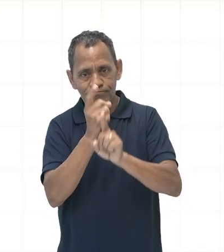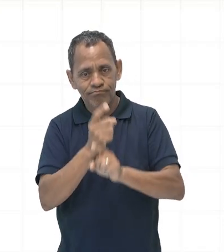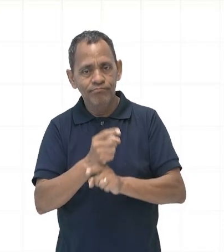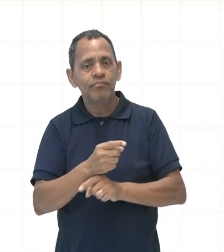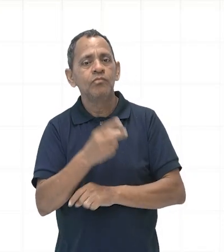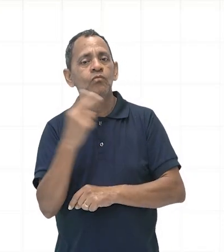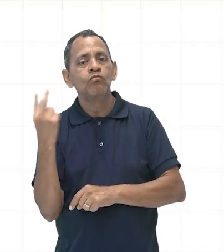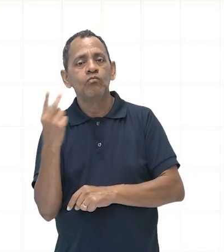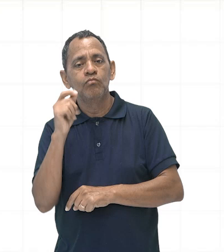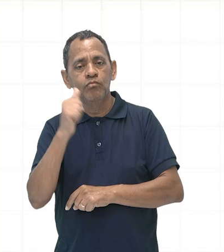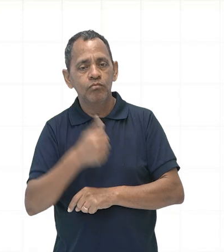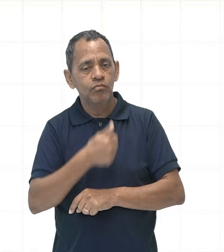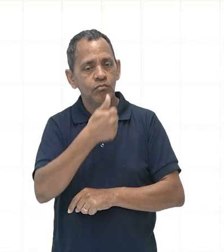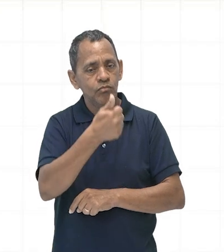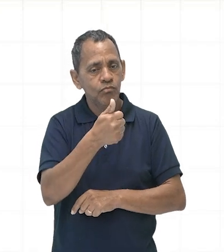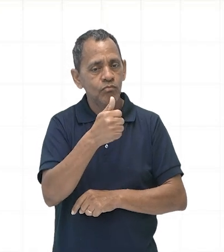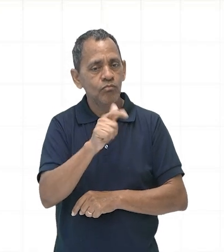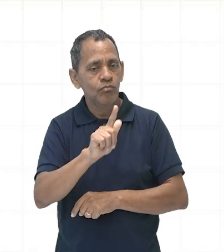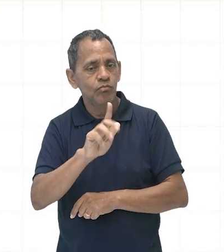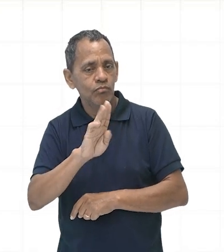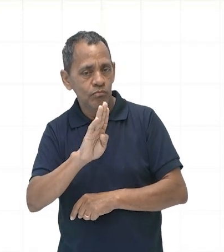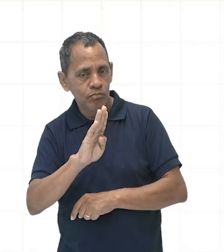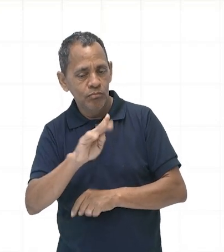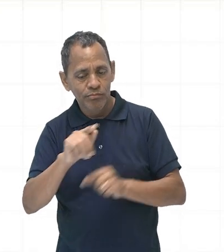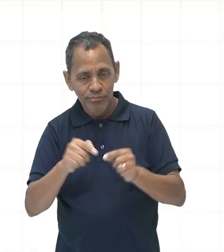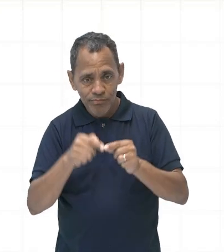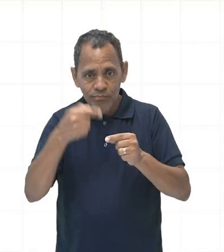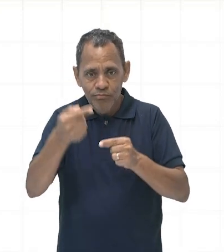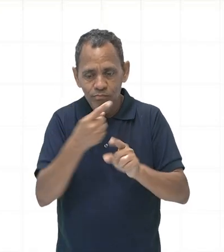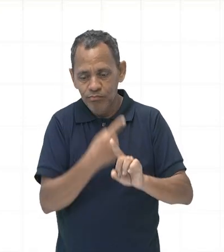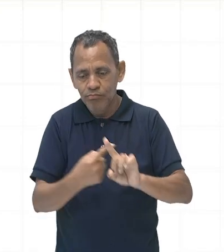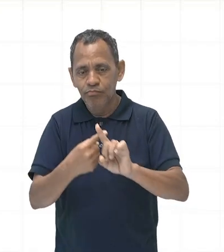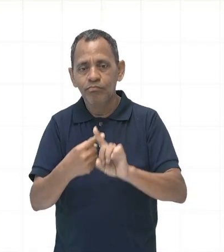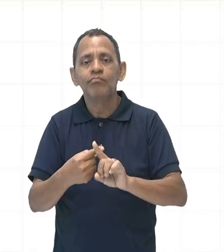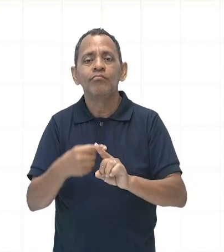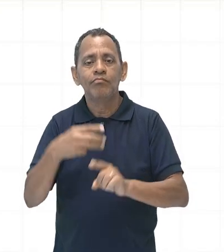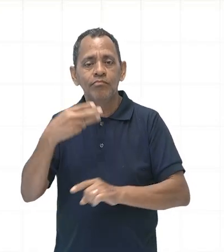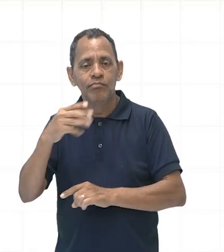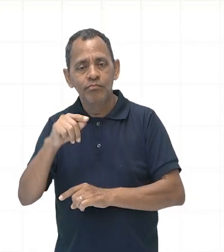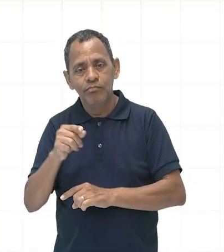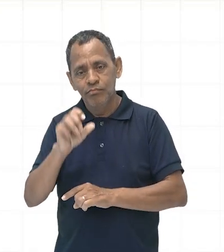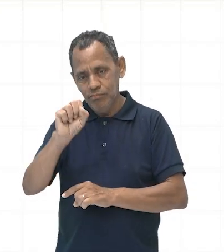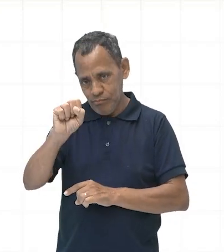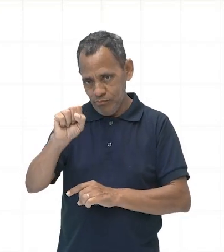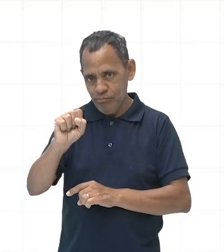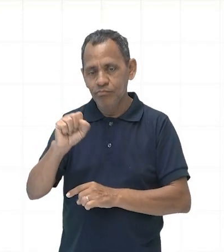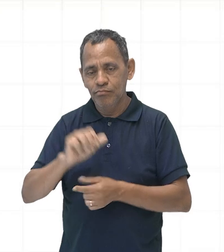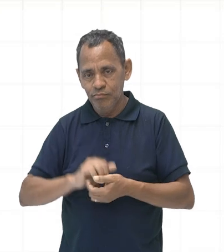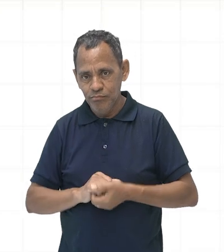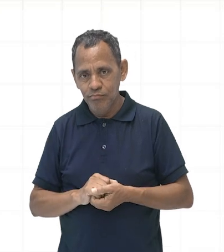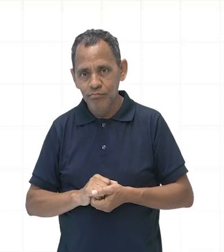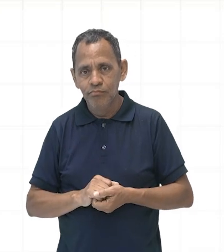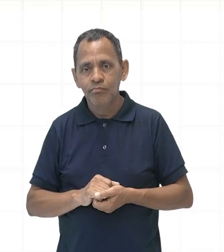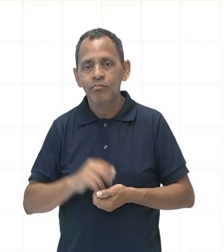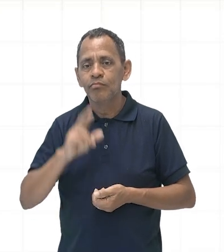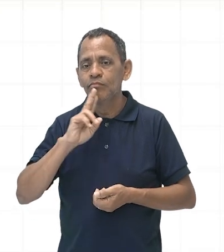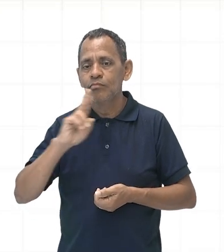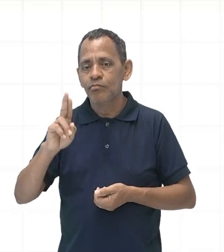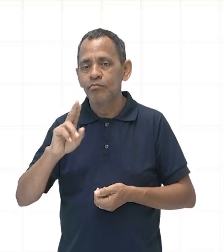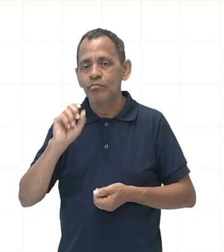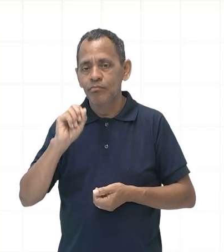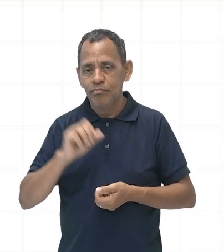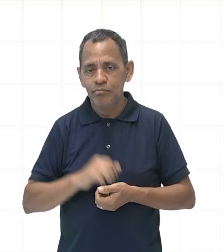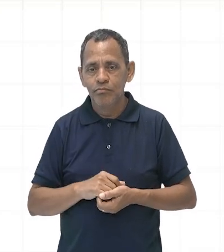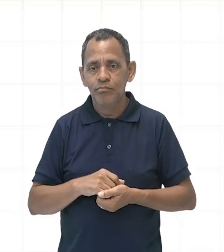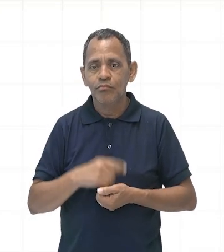eu calculei aí a multiplicação por 3,8, né? Não pode esquecer, porque senão a gente só vai ter o resultado de 1 giga,